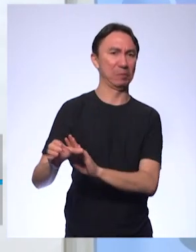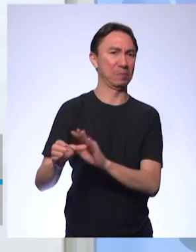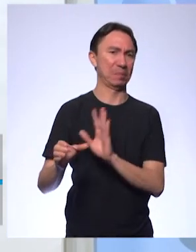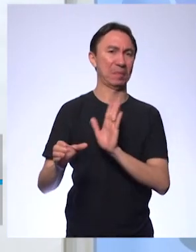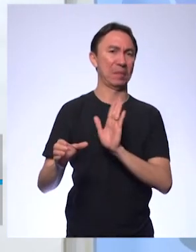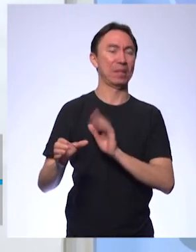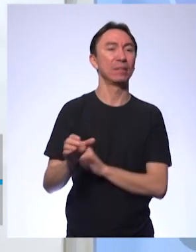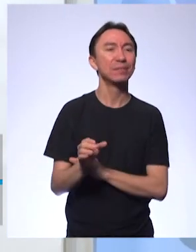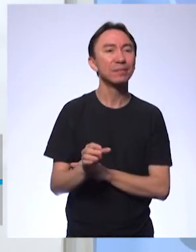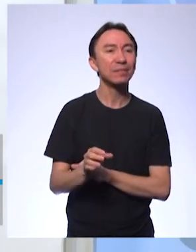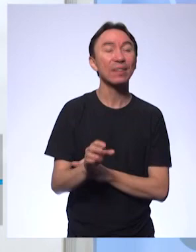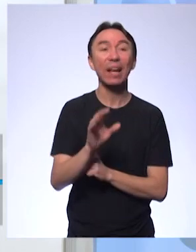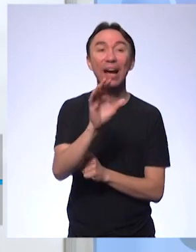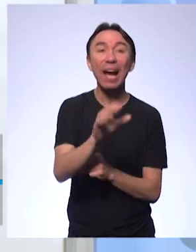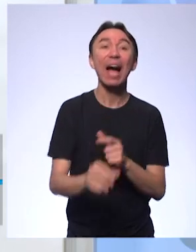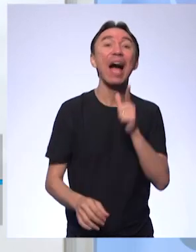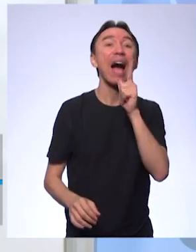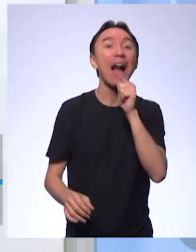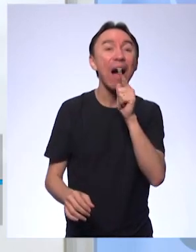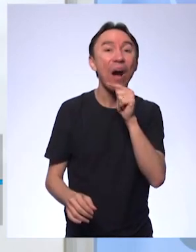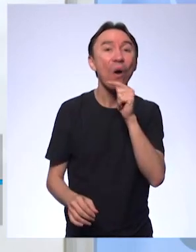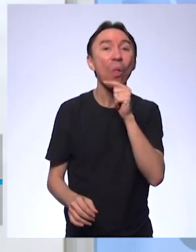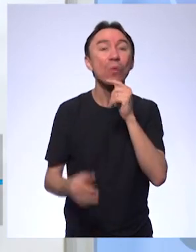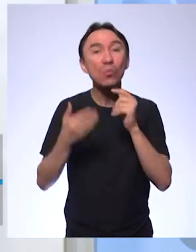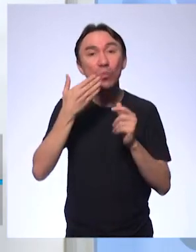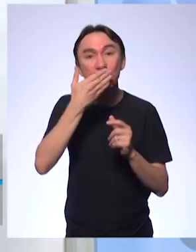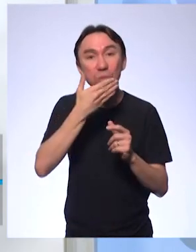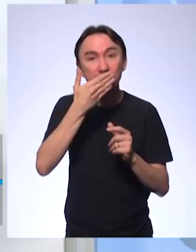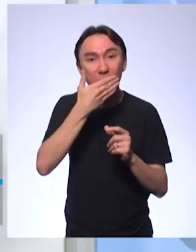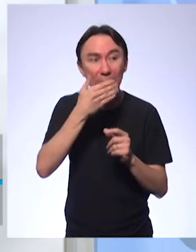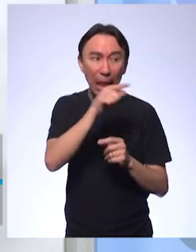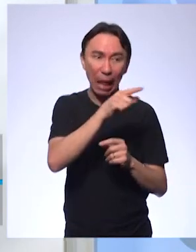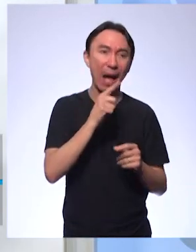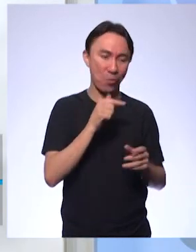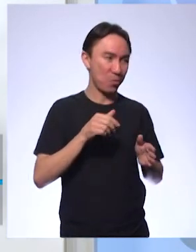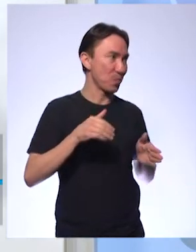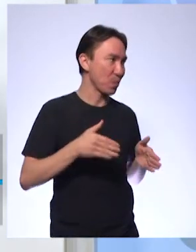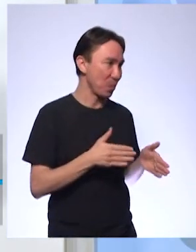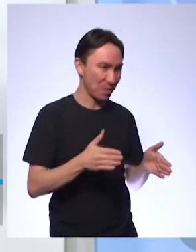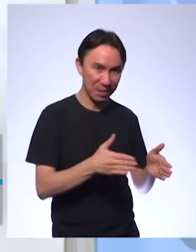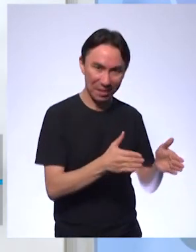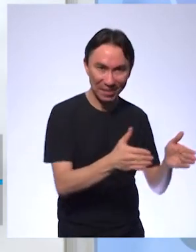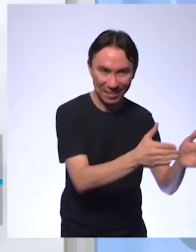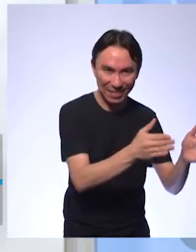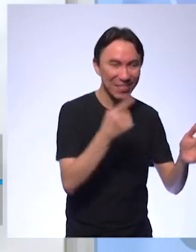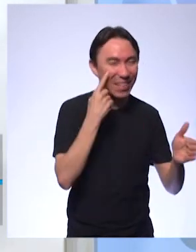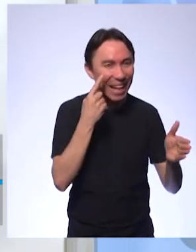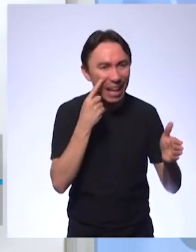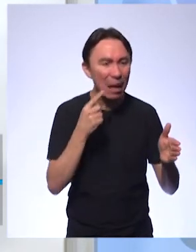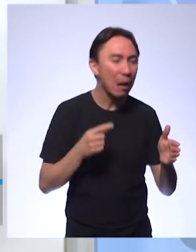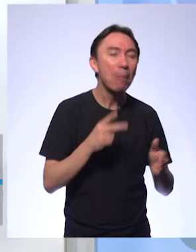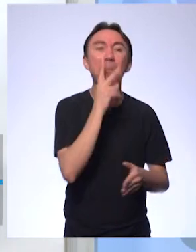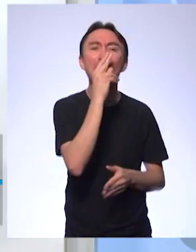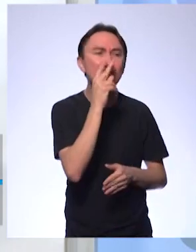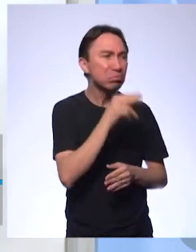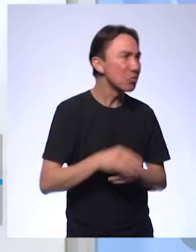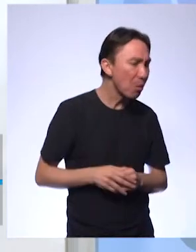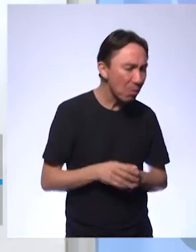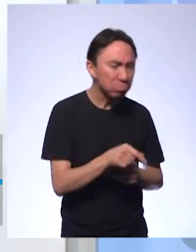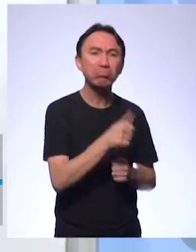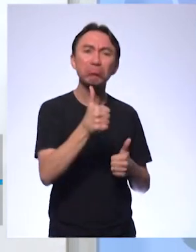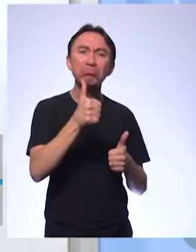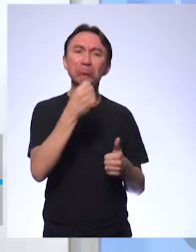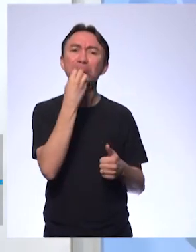comecinho. A água doce, a água do rio, se você pegar, ela aparentemente ela é transparente,